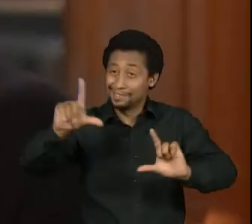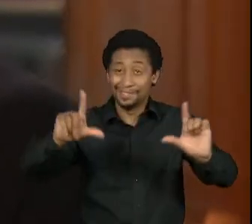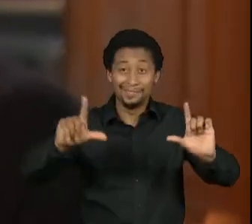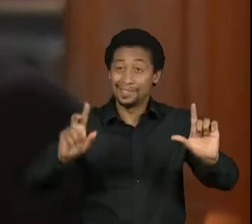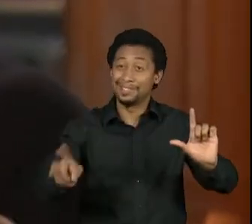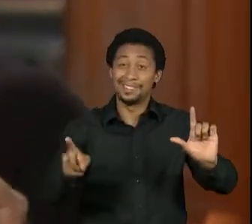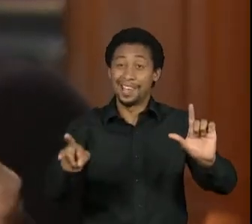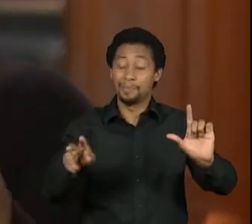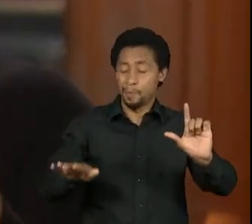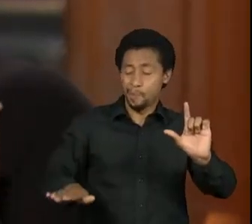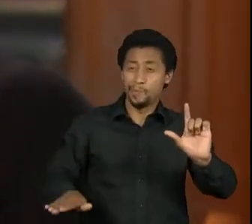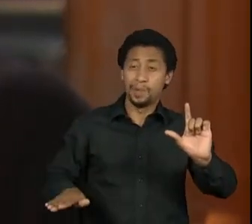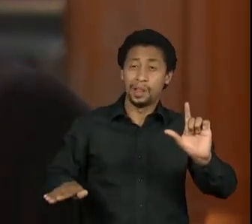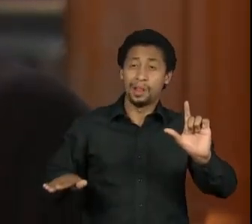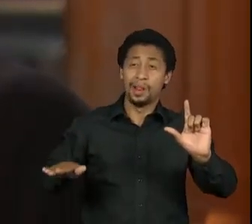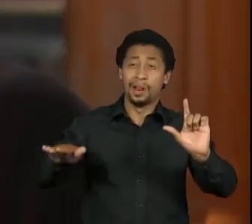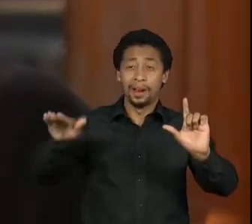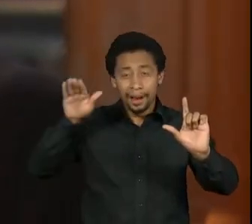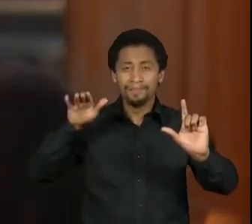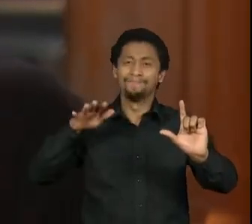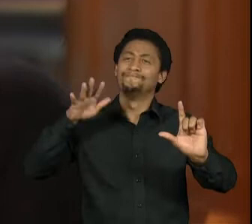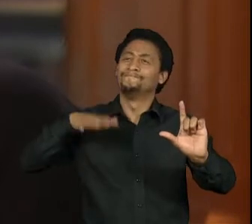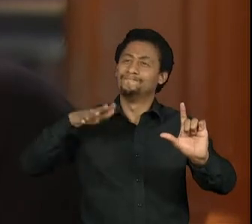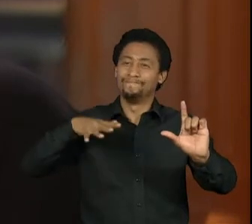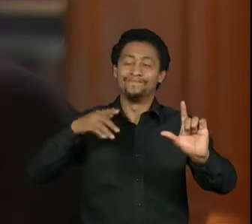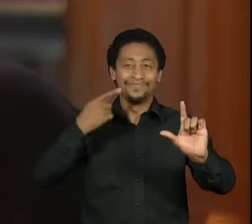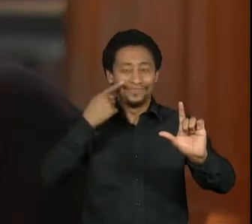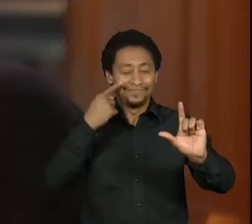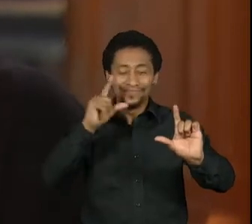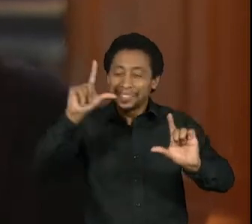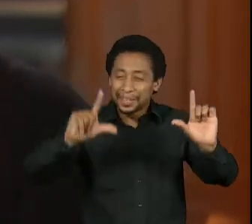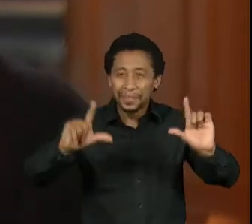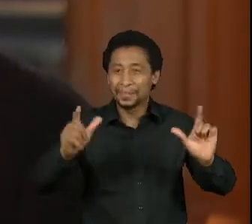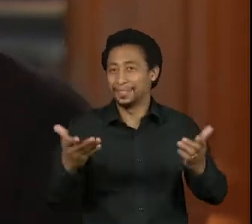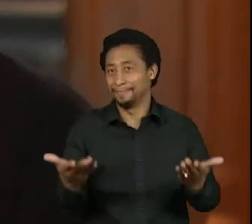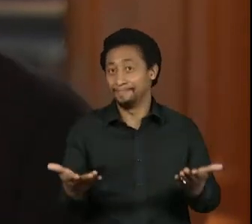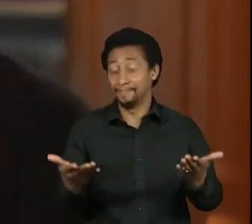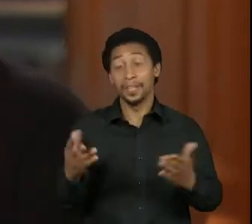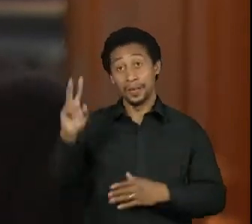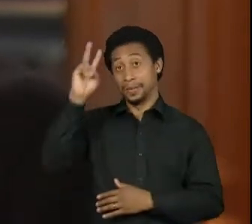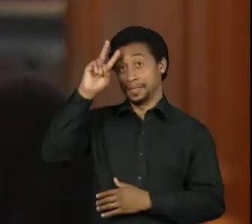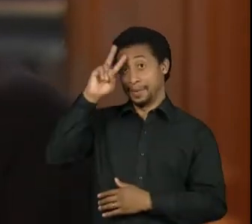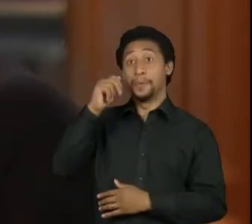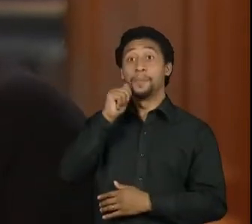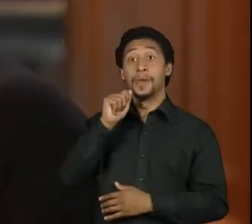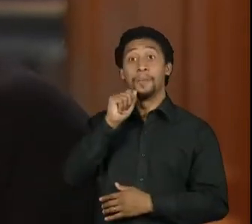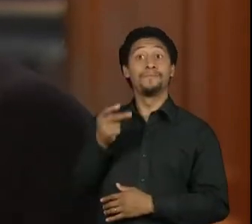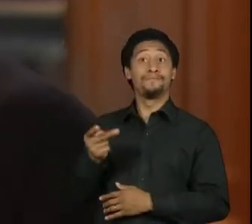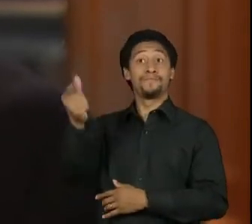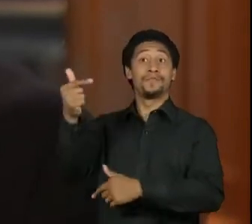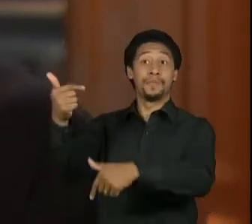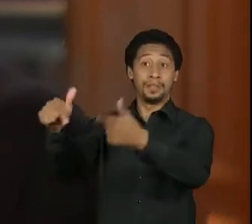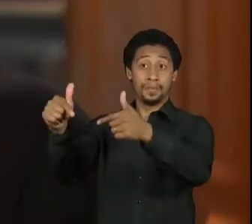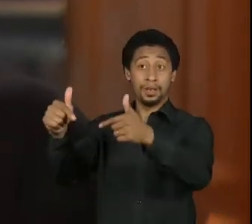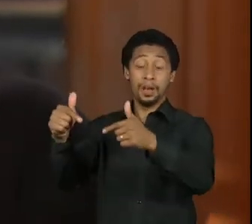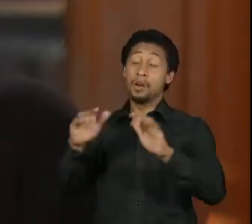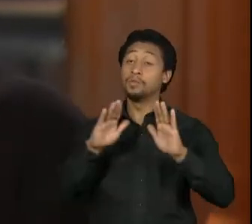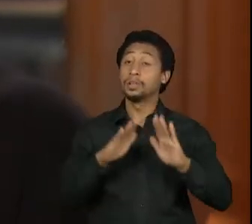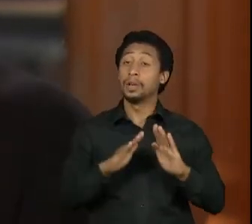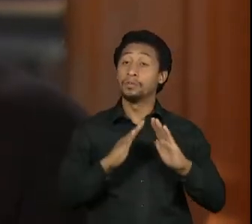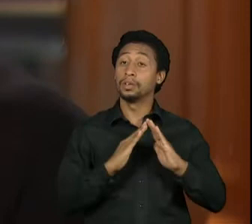e outro dia eu tava lembrando que assistia minha mãe trabalhava ia ficava sozinha em casa com a empregada que que eu fazia